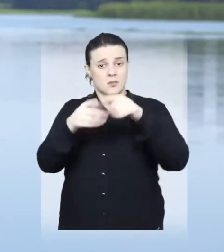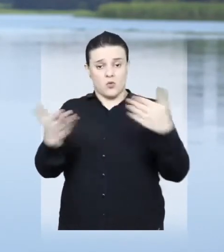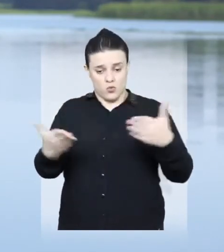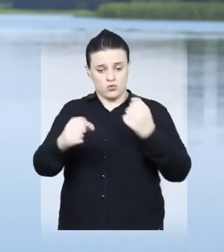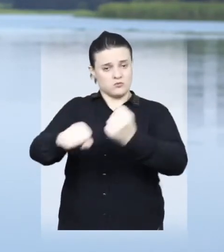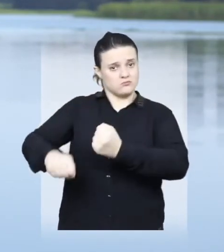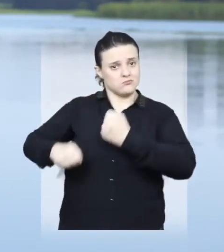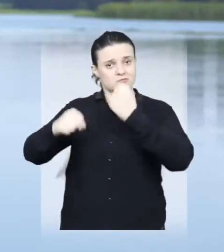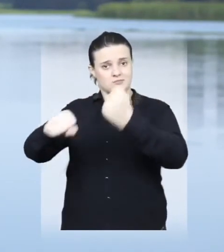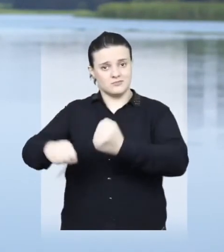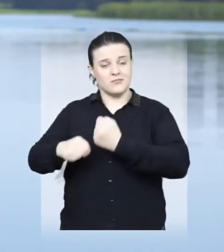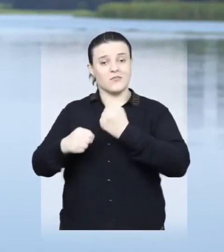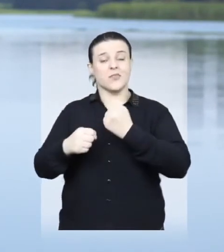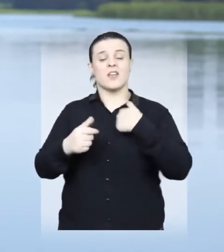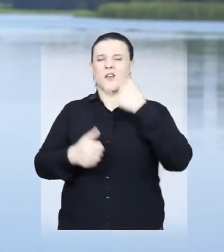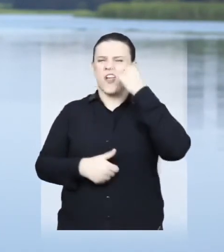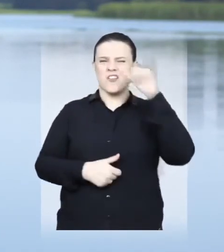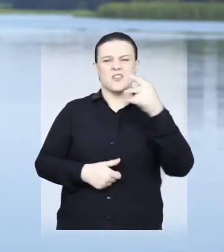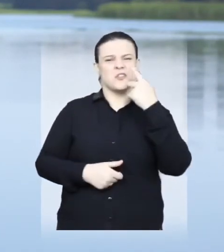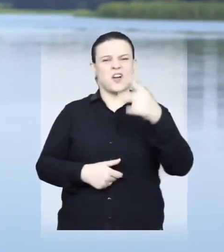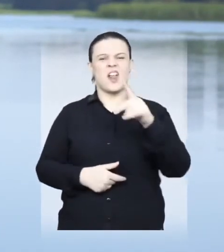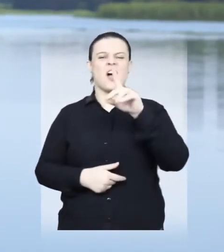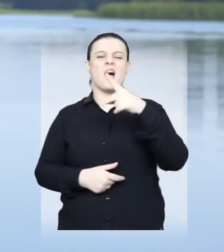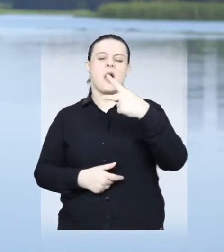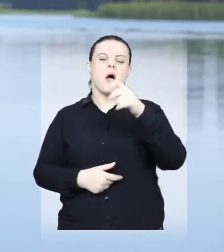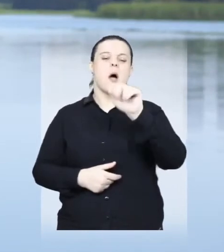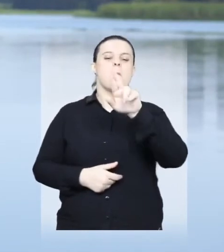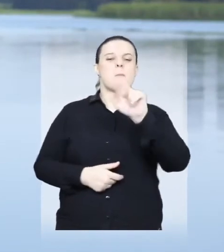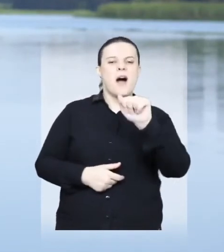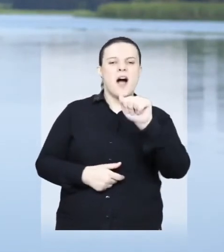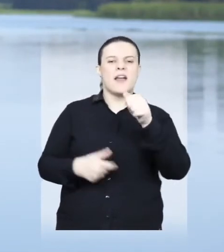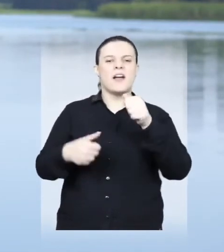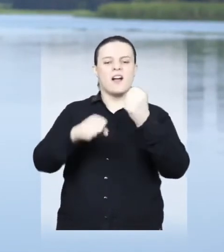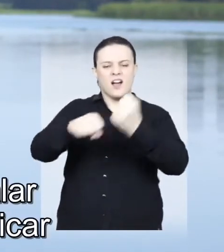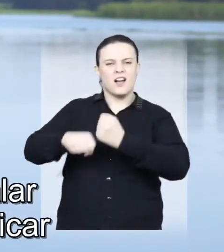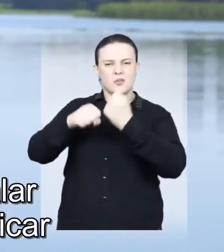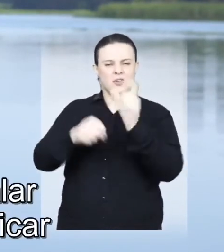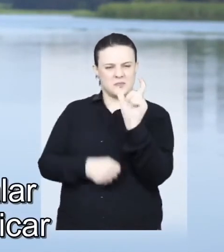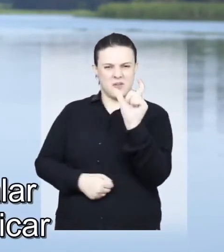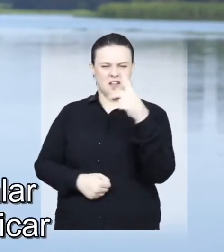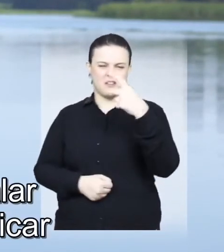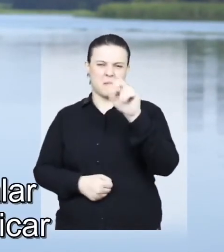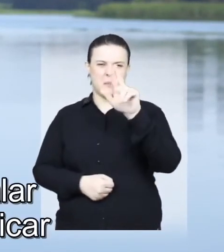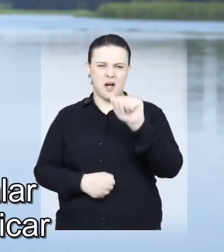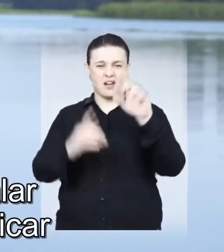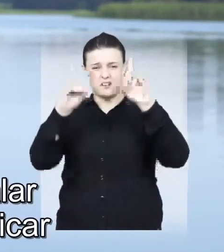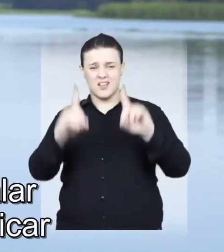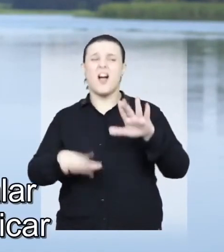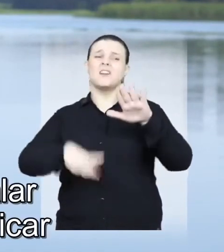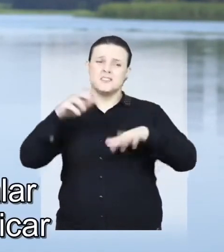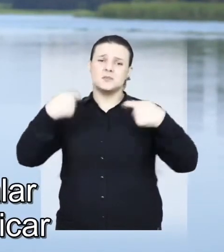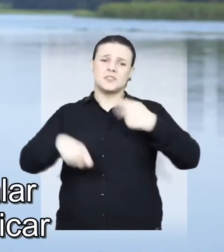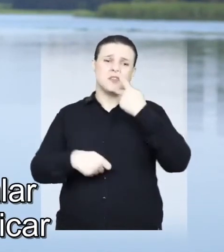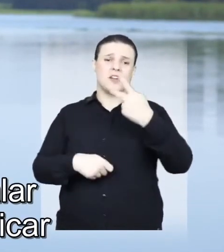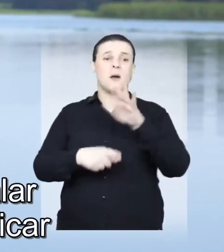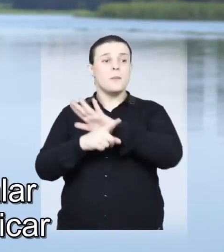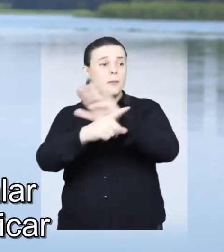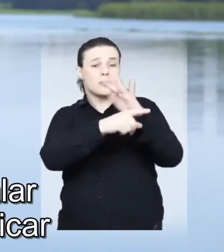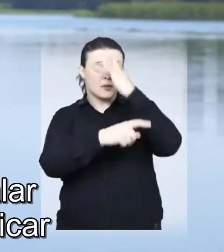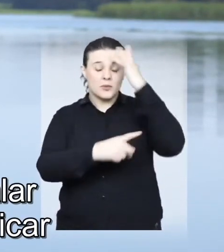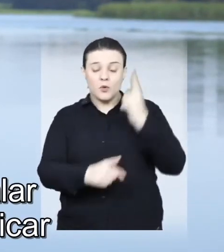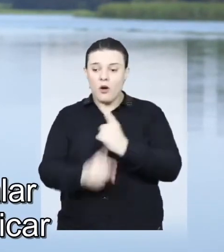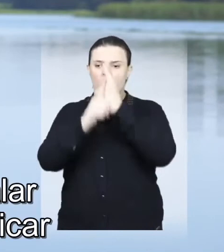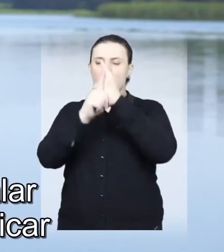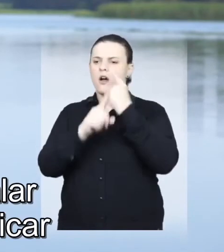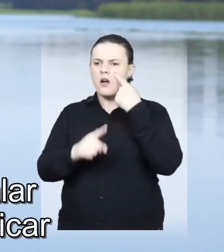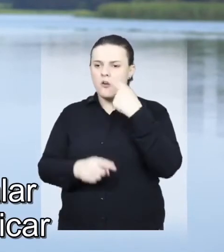hoje a canoagem. Eu busco evitar falar para canoagem, por exemplo, mas eu sei que às vezes eu tenho que falar para que ajude as